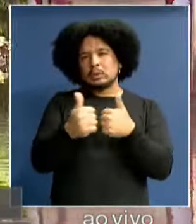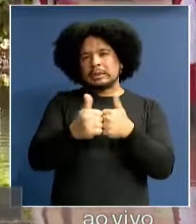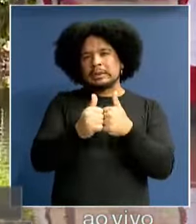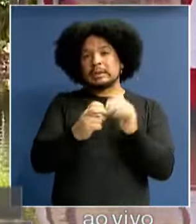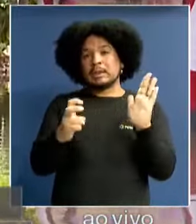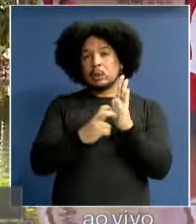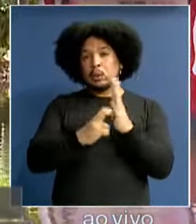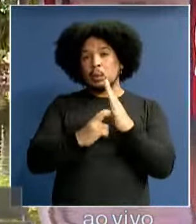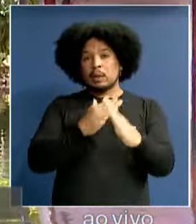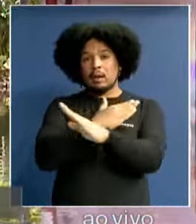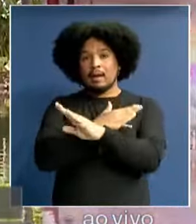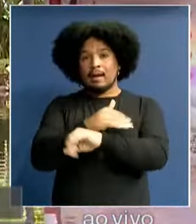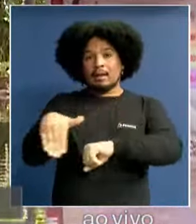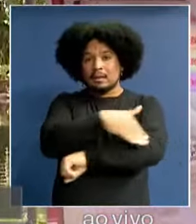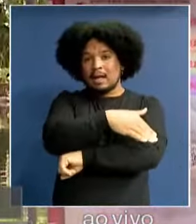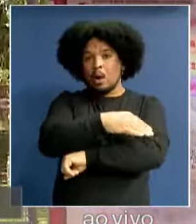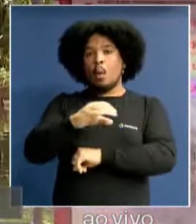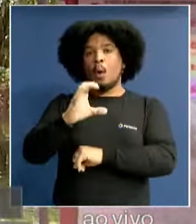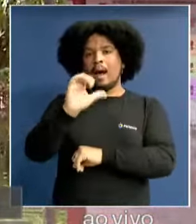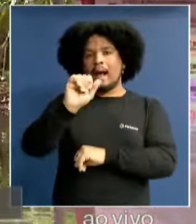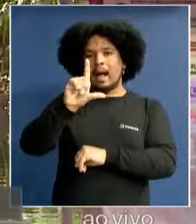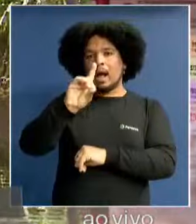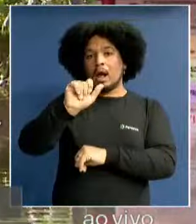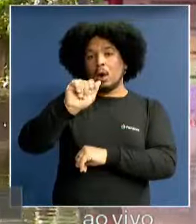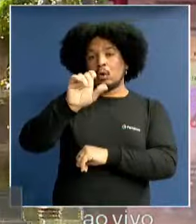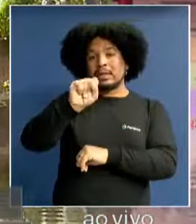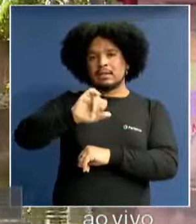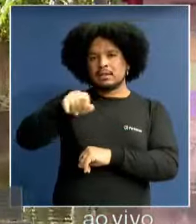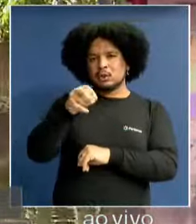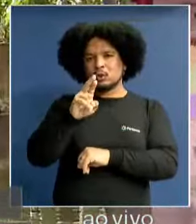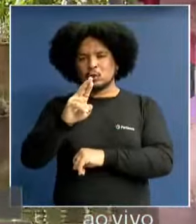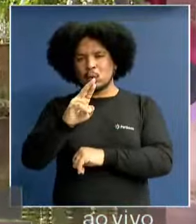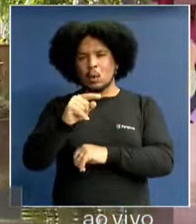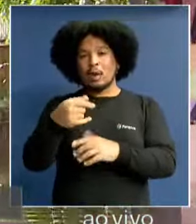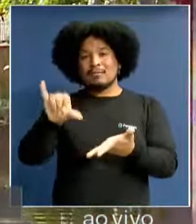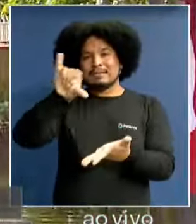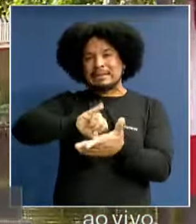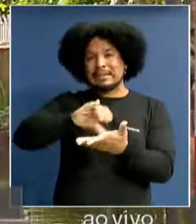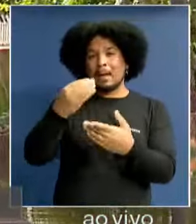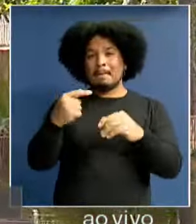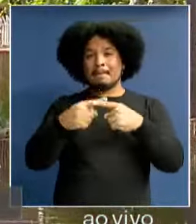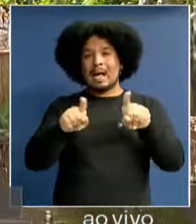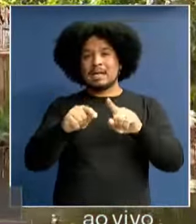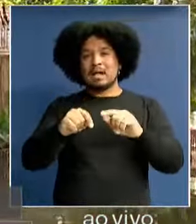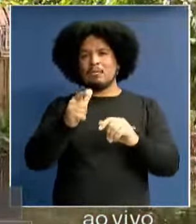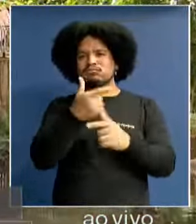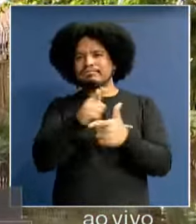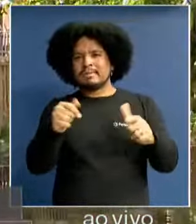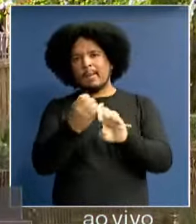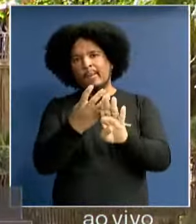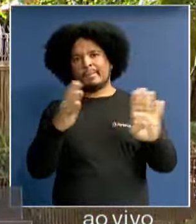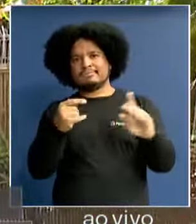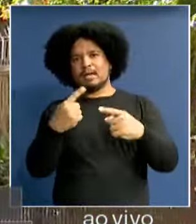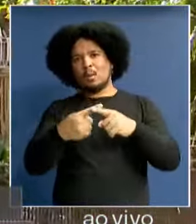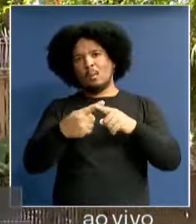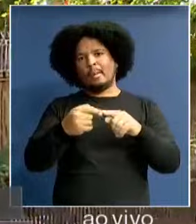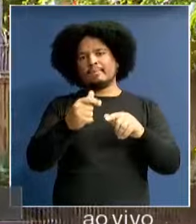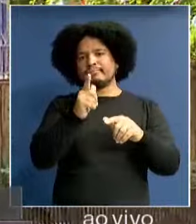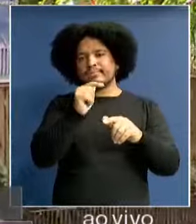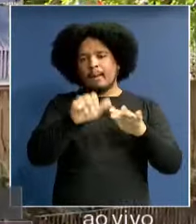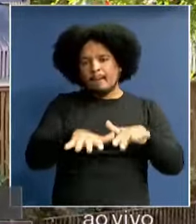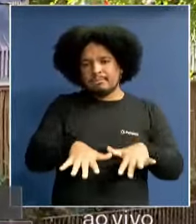na Caldas Júnior, com a Andradas, no centro de Porto Alegre. Só que esse aqui está debaixo d'água. Não tem fila por aqui. Aliás, não tem ninguém por